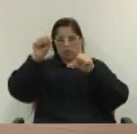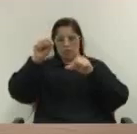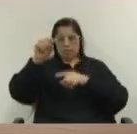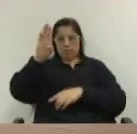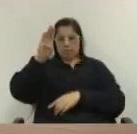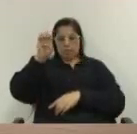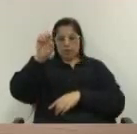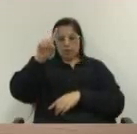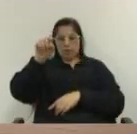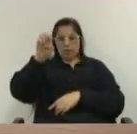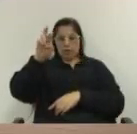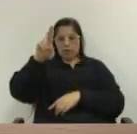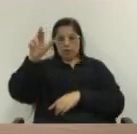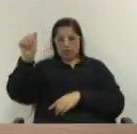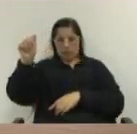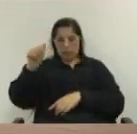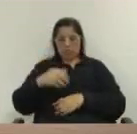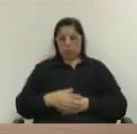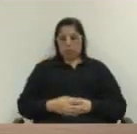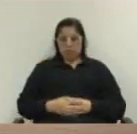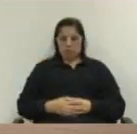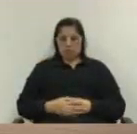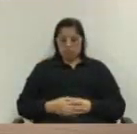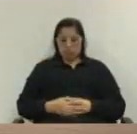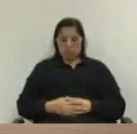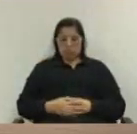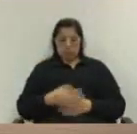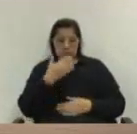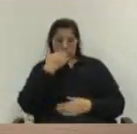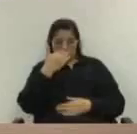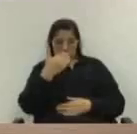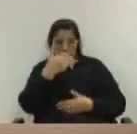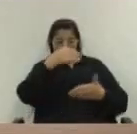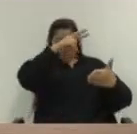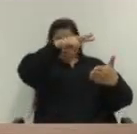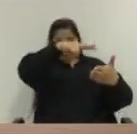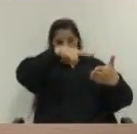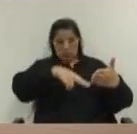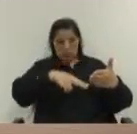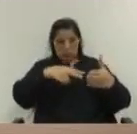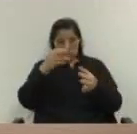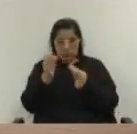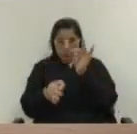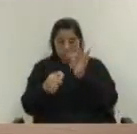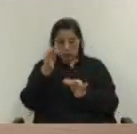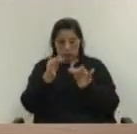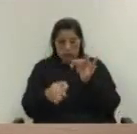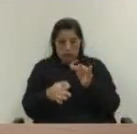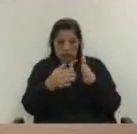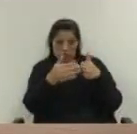logradouros públicos no município de Limeira. Peço que leia a justificativa do projeto, por favor.